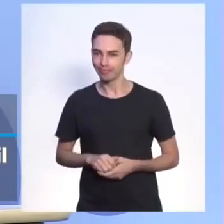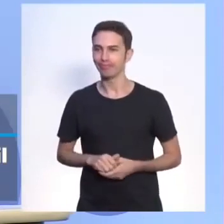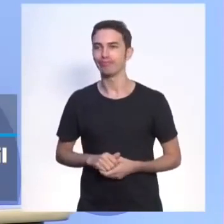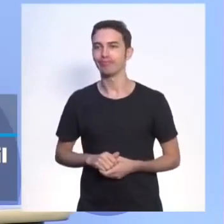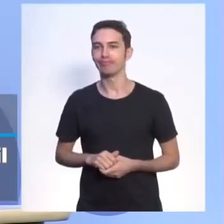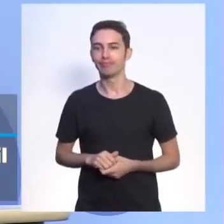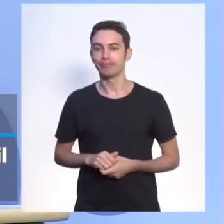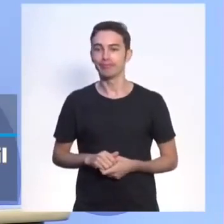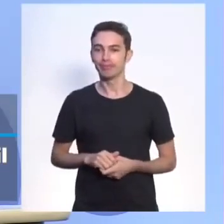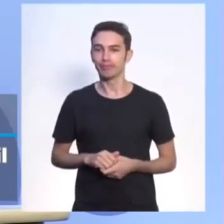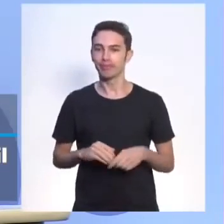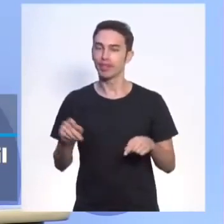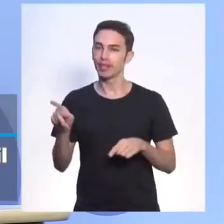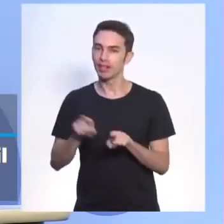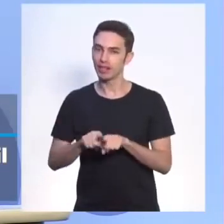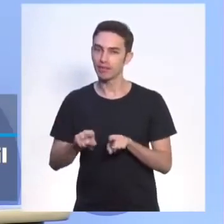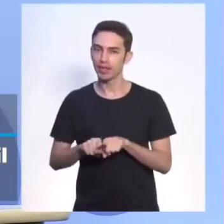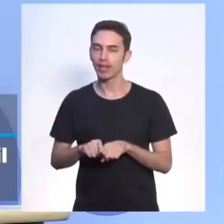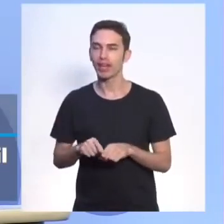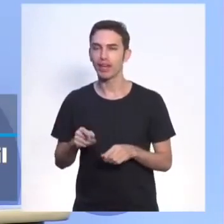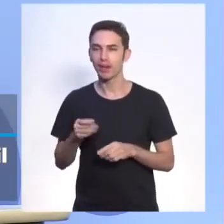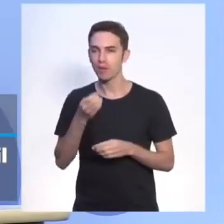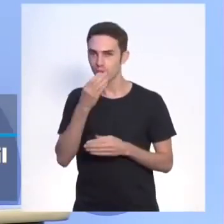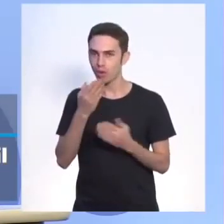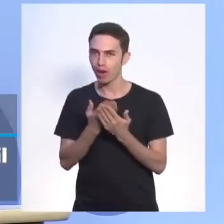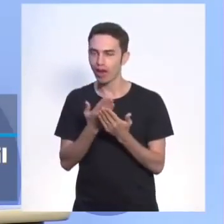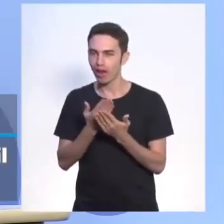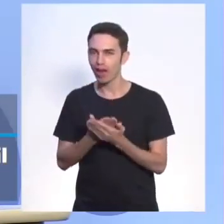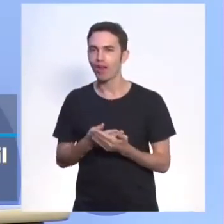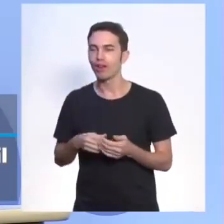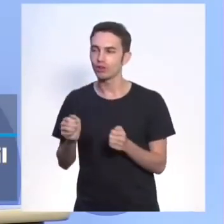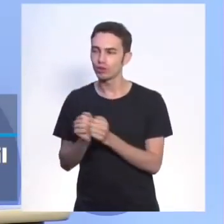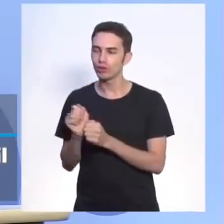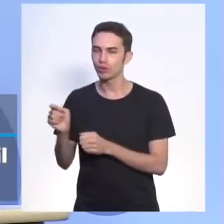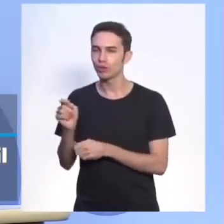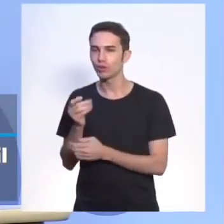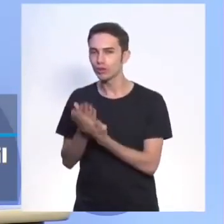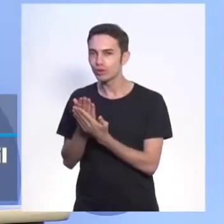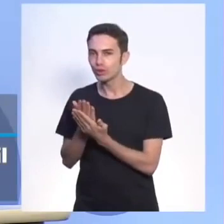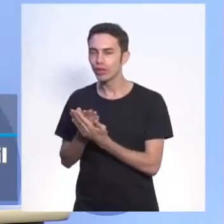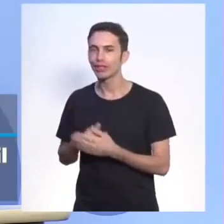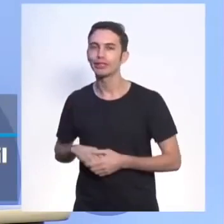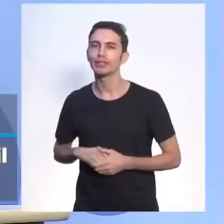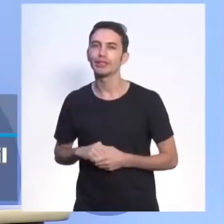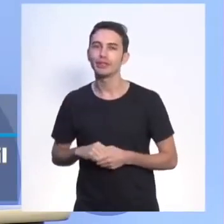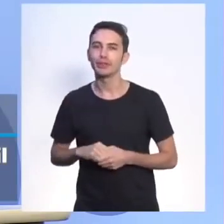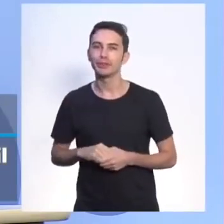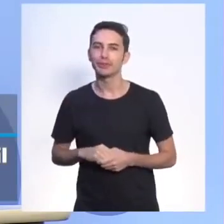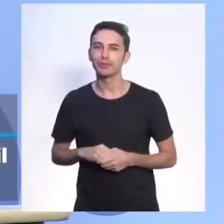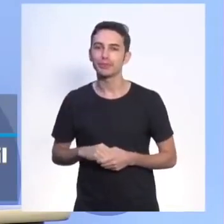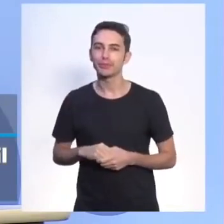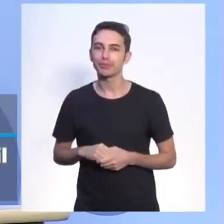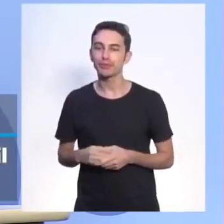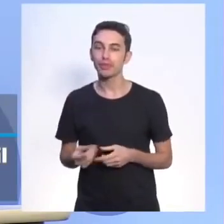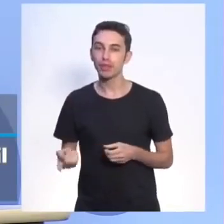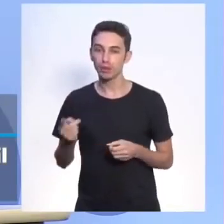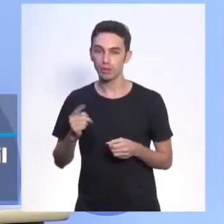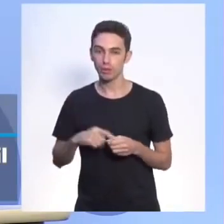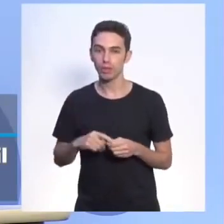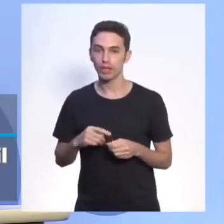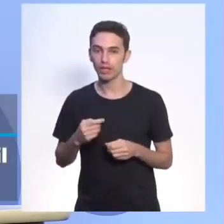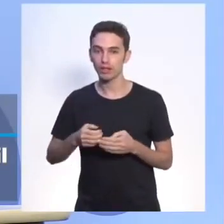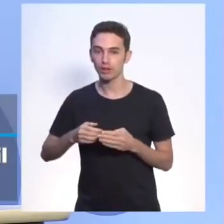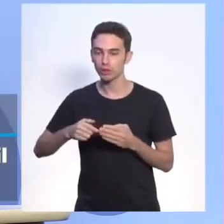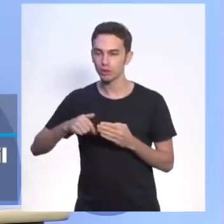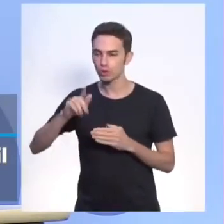professora Maria. Tenha também uma excelente aula junto com os estudantes. Olha que legal. Vamos voltar aqui, vamos